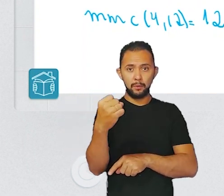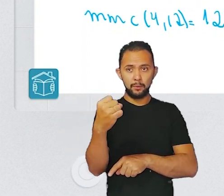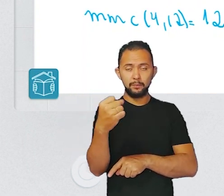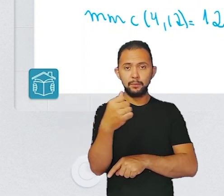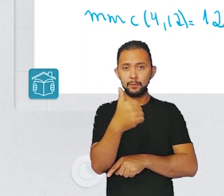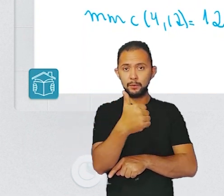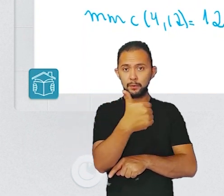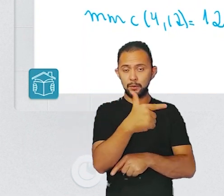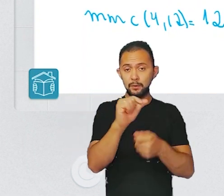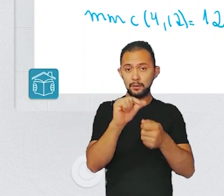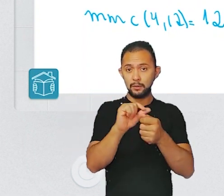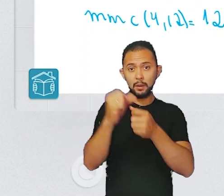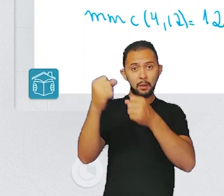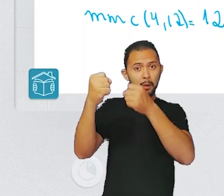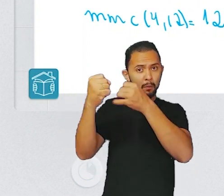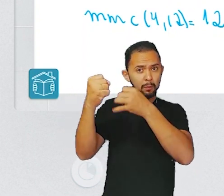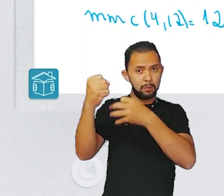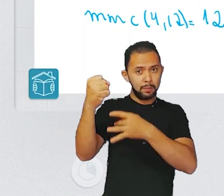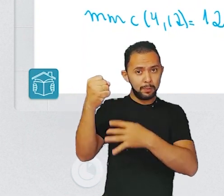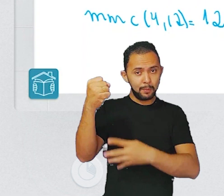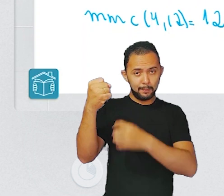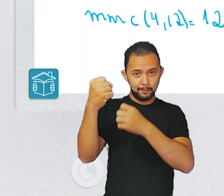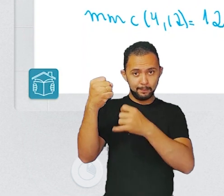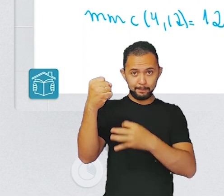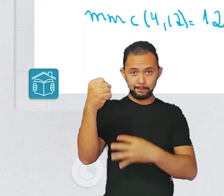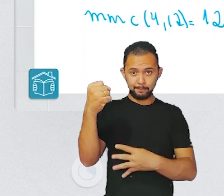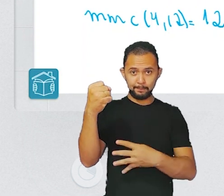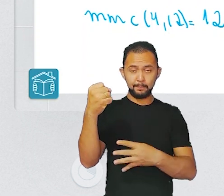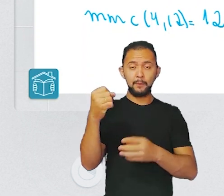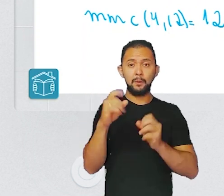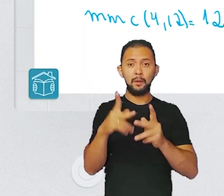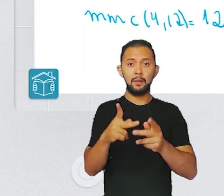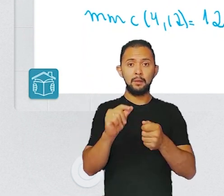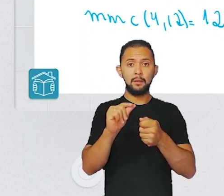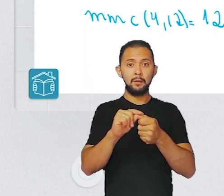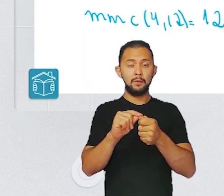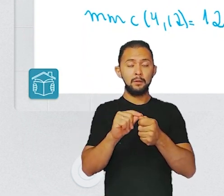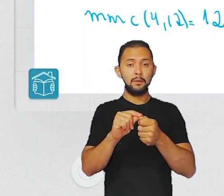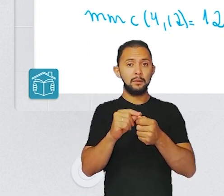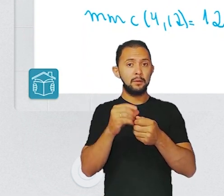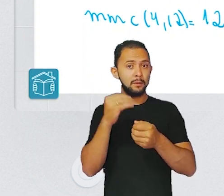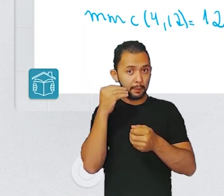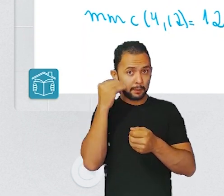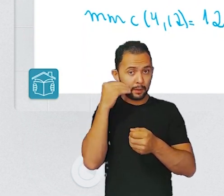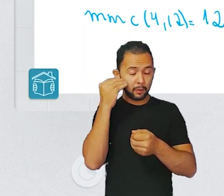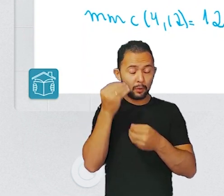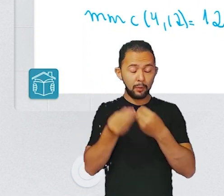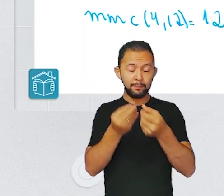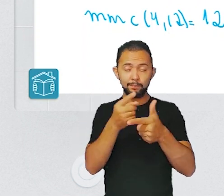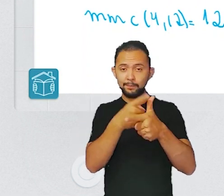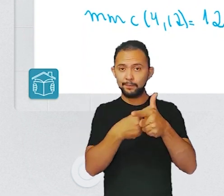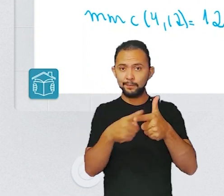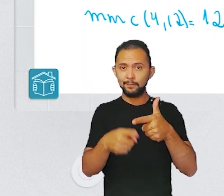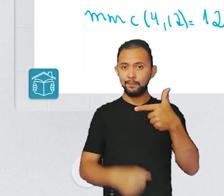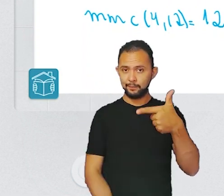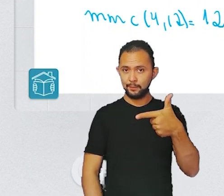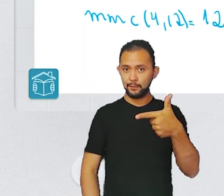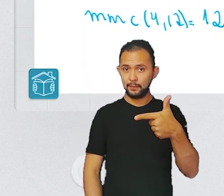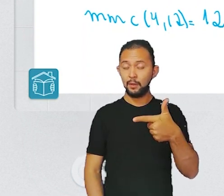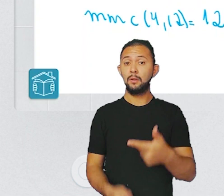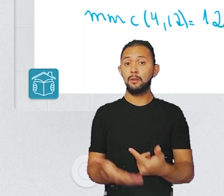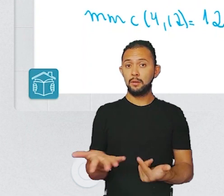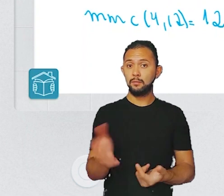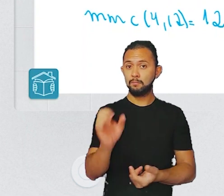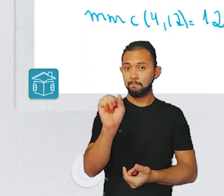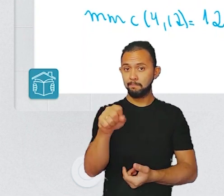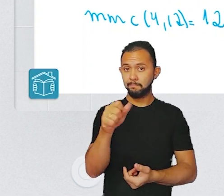números. Tá bom? Daquela forma como a gente já viu. A gente vai se perguntar se algum deles é divisível por 2. E aí, será se